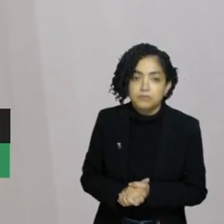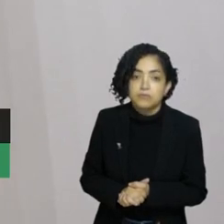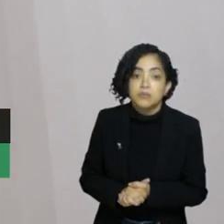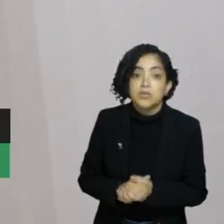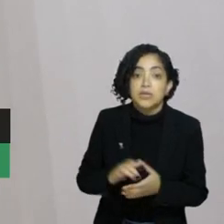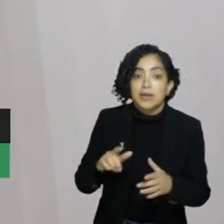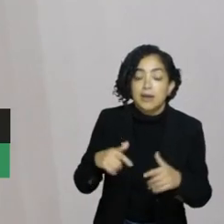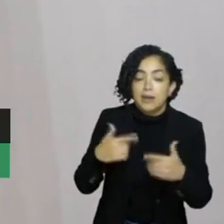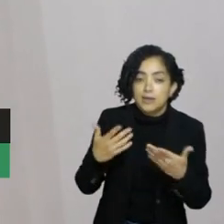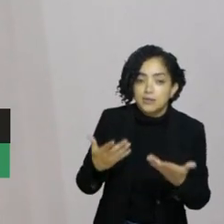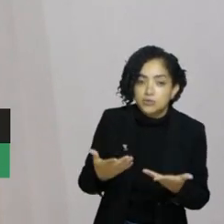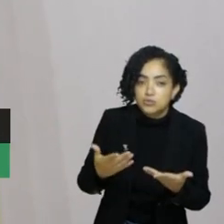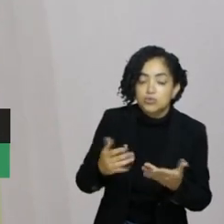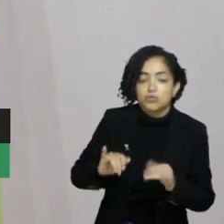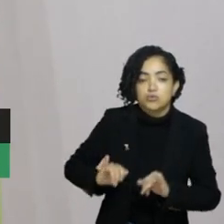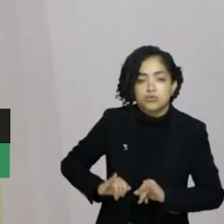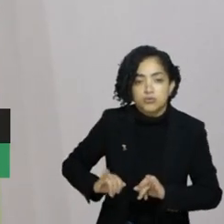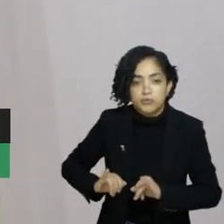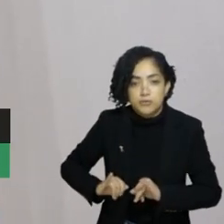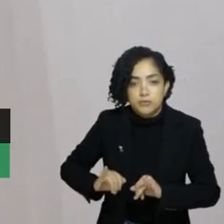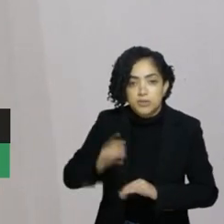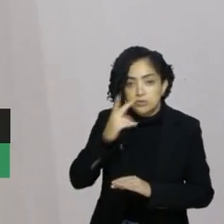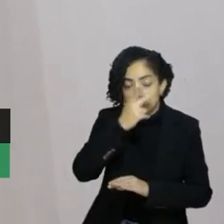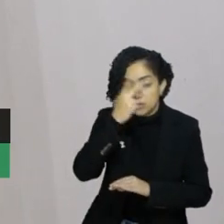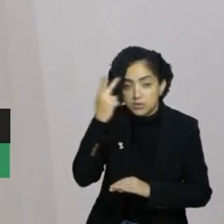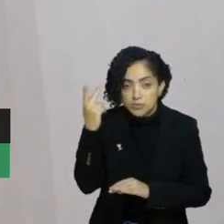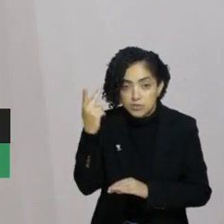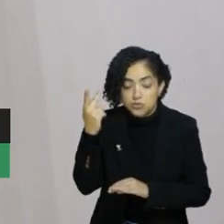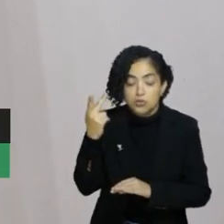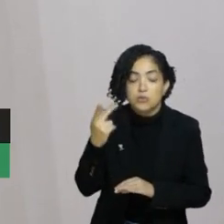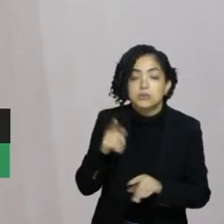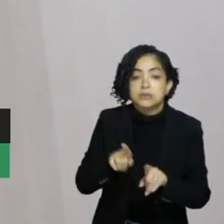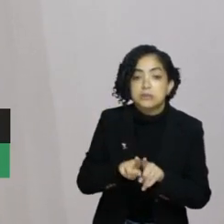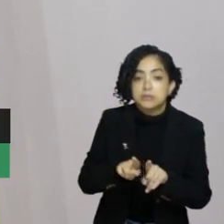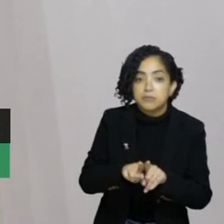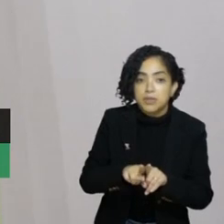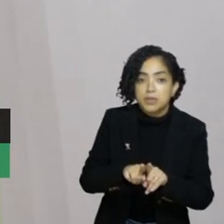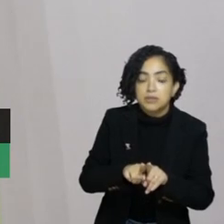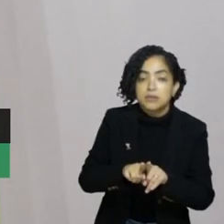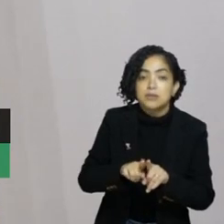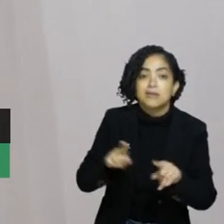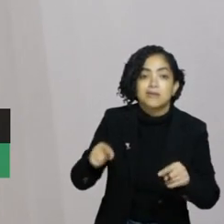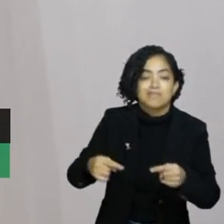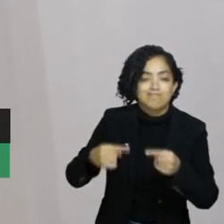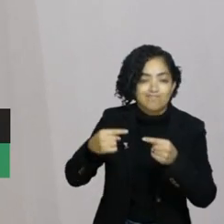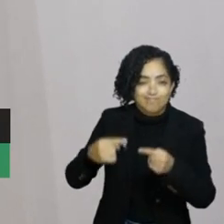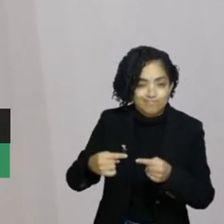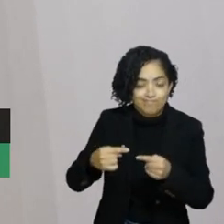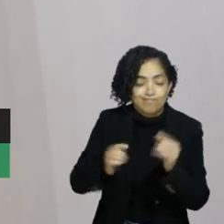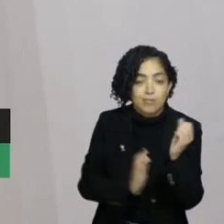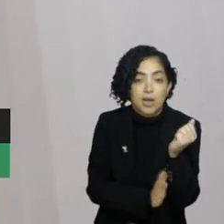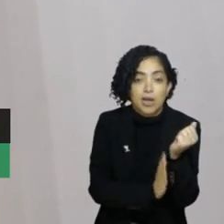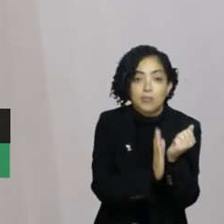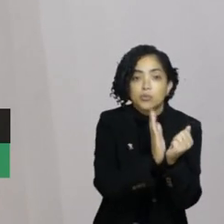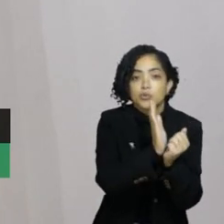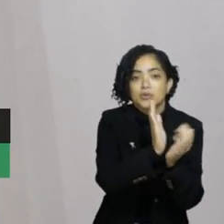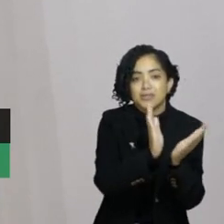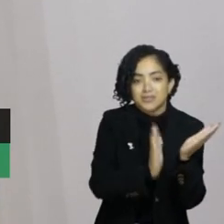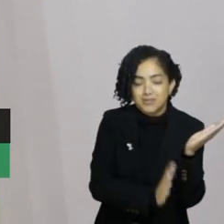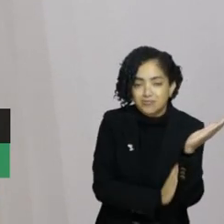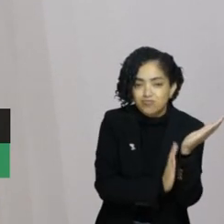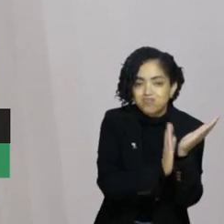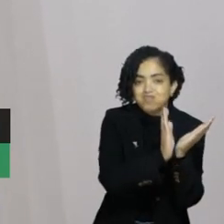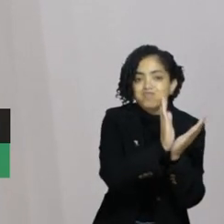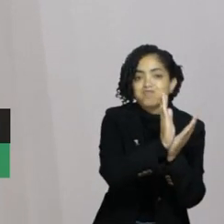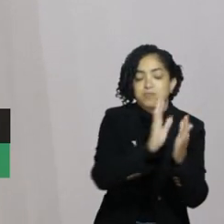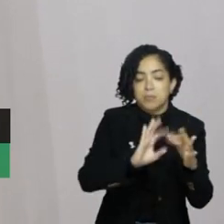de todo o sofrimento das pessoas, os municípios ainda enfrentam a burocracia do poder público para a